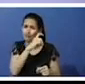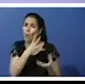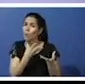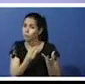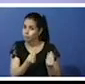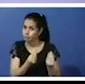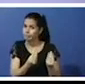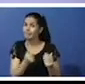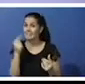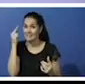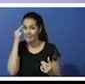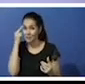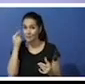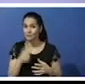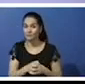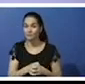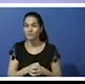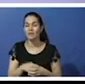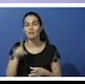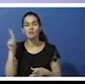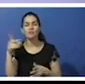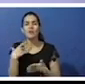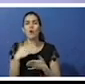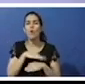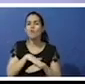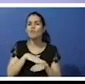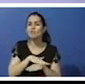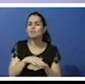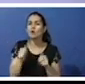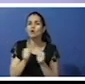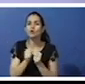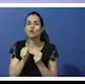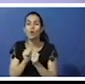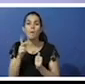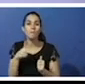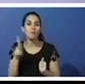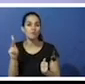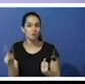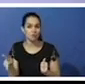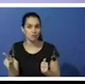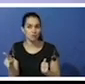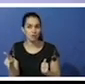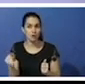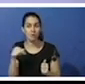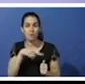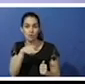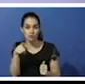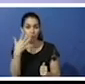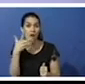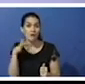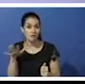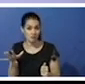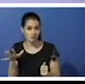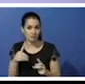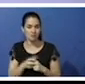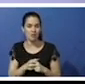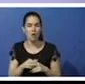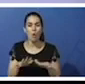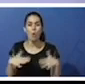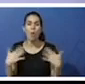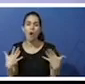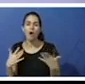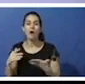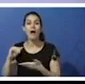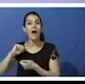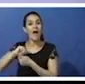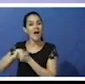de dificuldade, tá? Então isso aqui você vai conversar junto com o professor da sua criança, tá? Qual é o mais